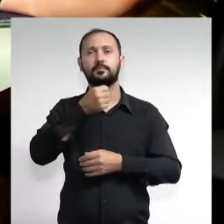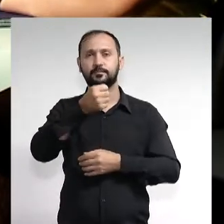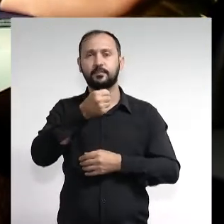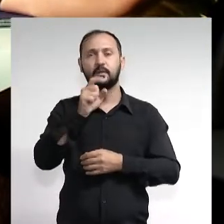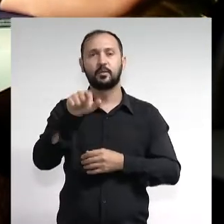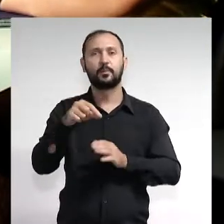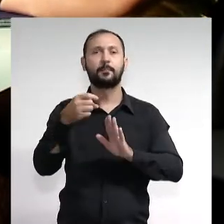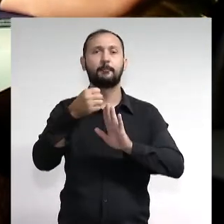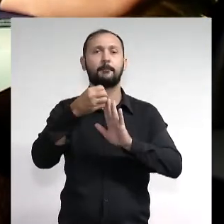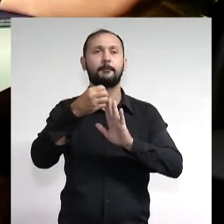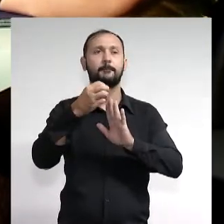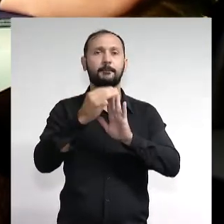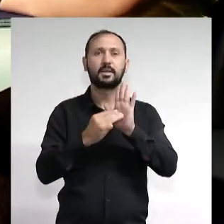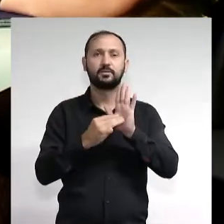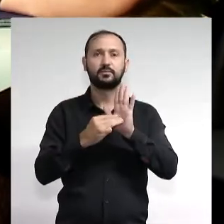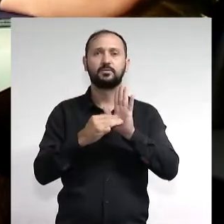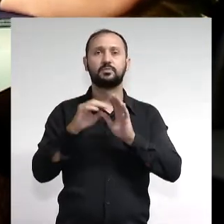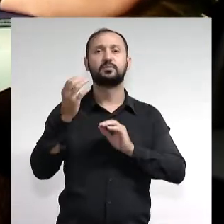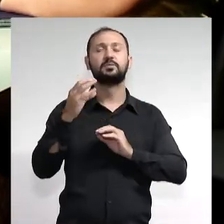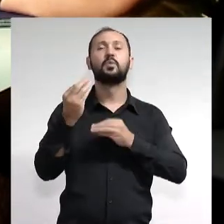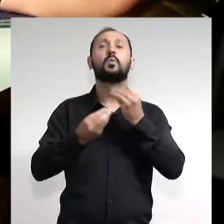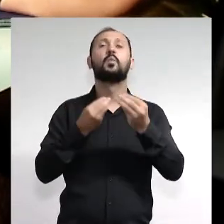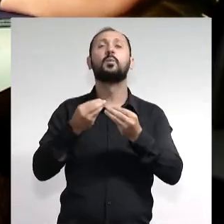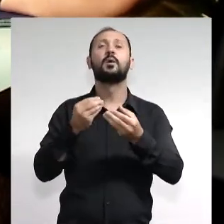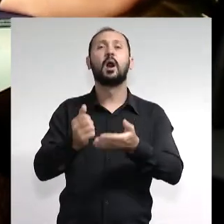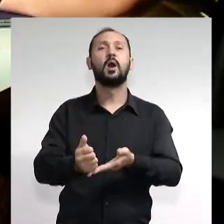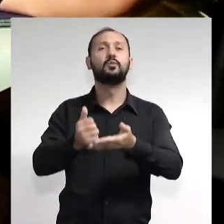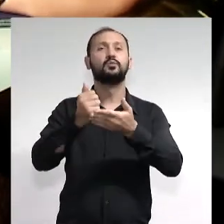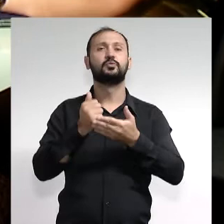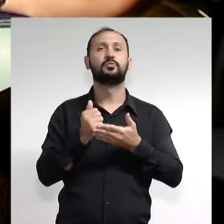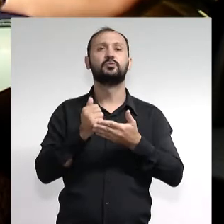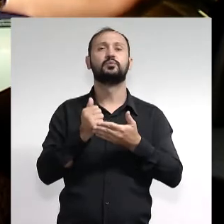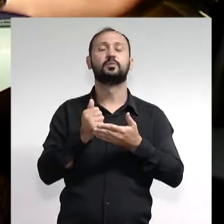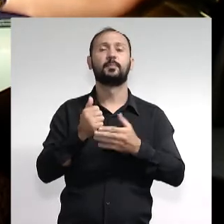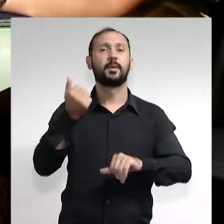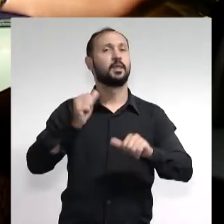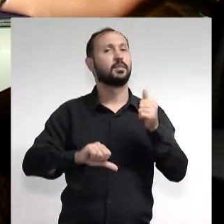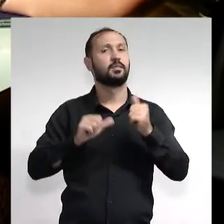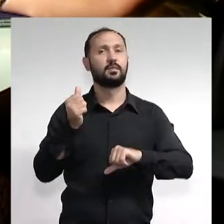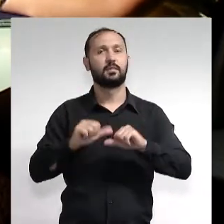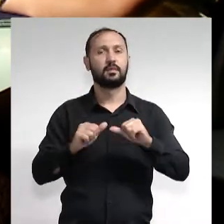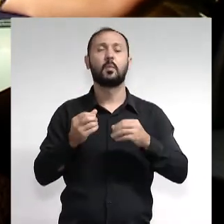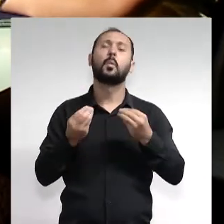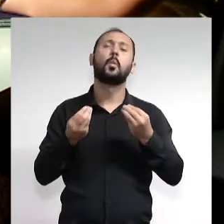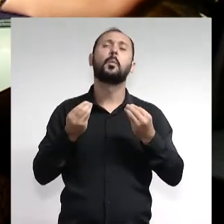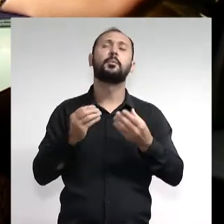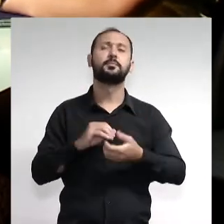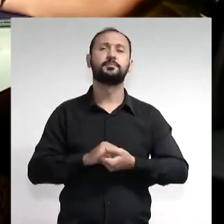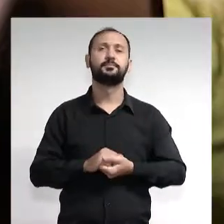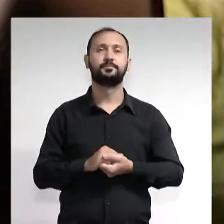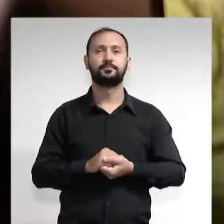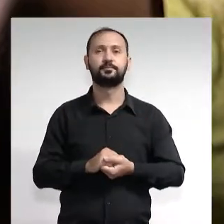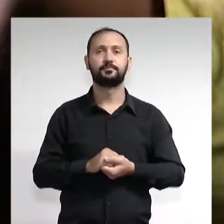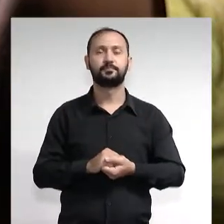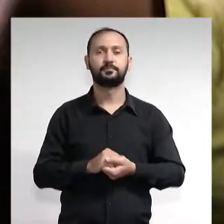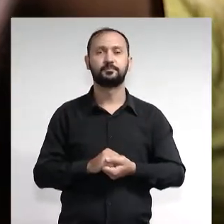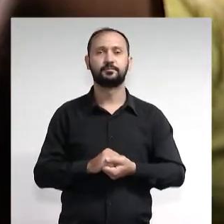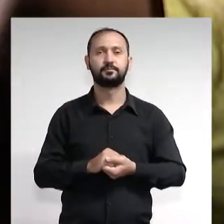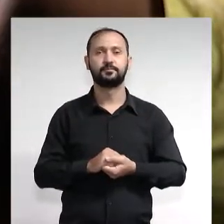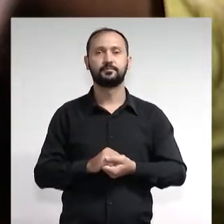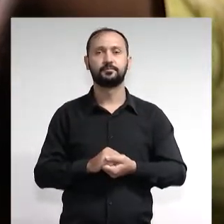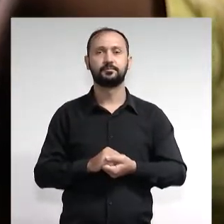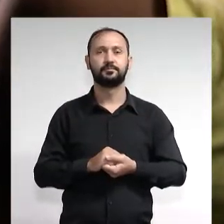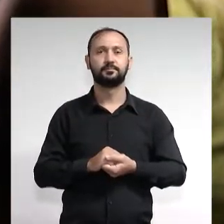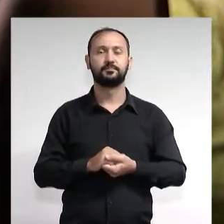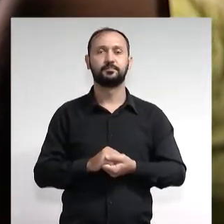senhora fez, como que, falando das entrevistas, né, que ela também é um método científico, Sim. Como que ela contribuiu para as análises que a